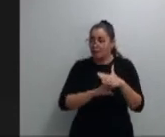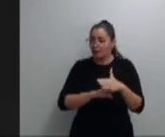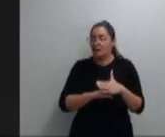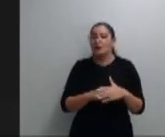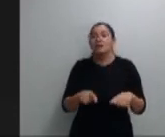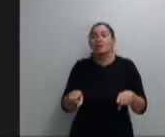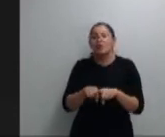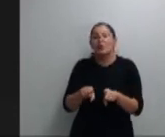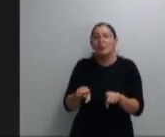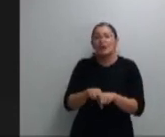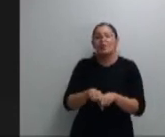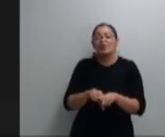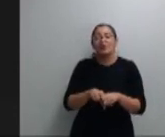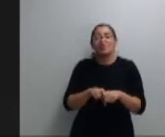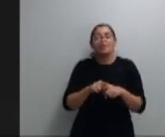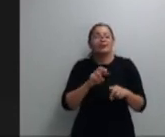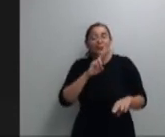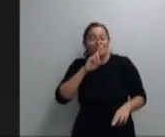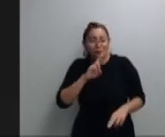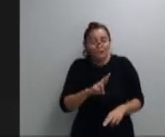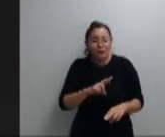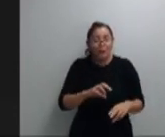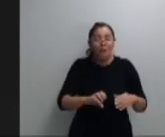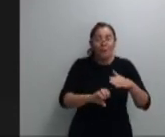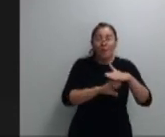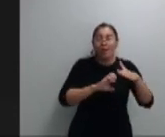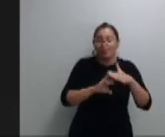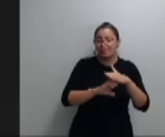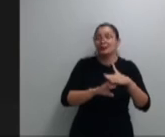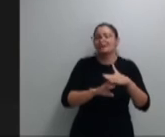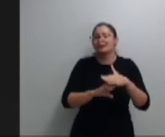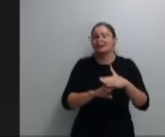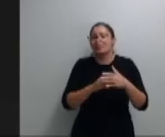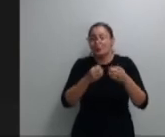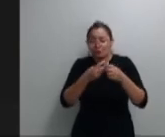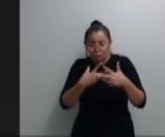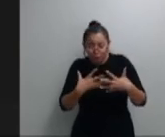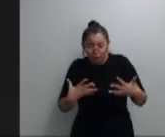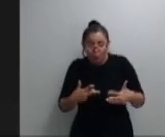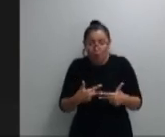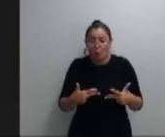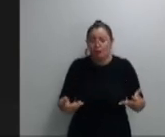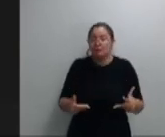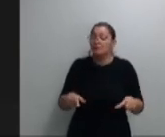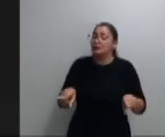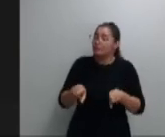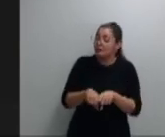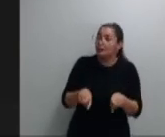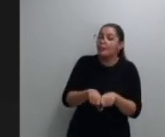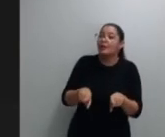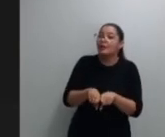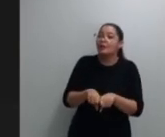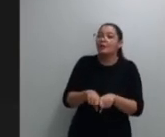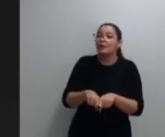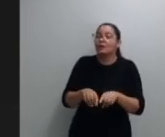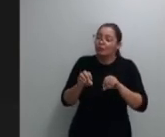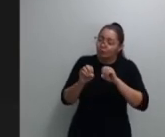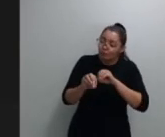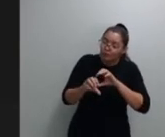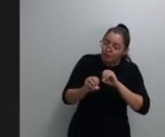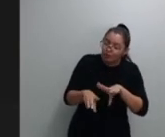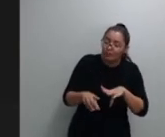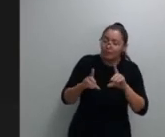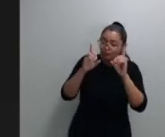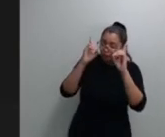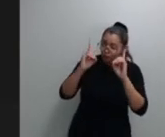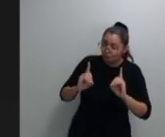na dominação de mercados relevantes de bens ou serviços esse também é o ensinamento do professor de direito constitucional